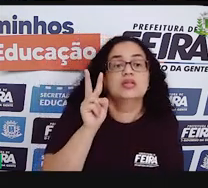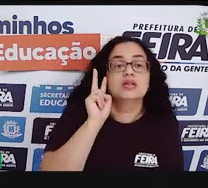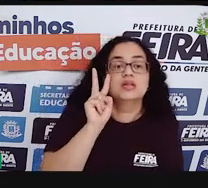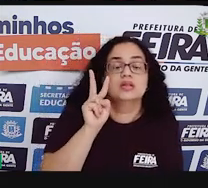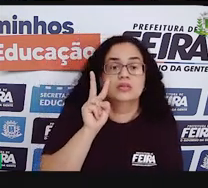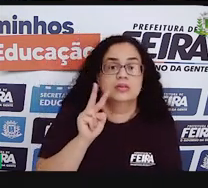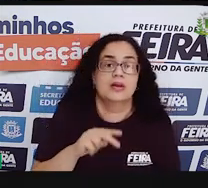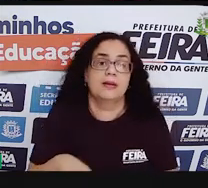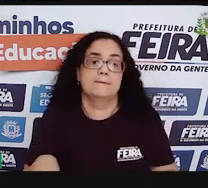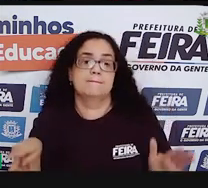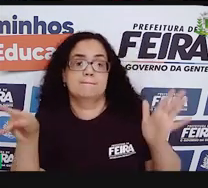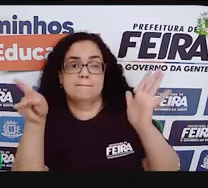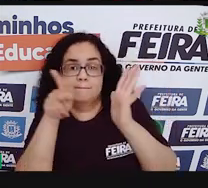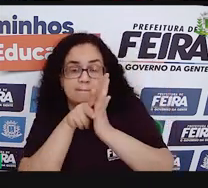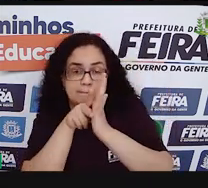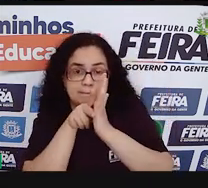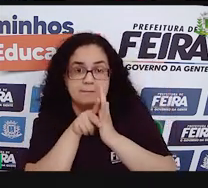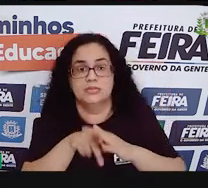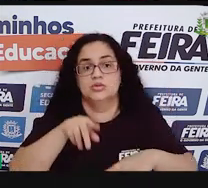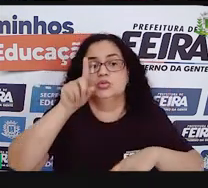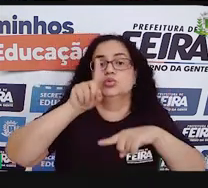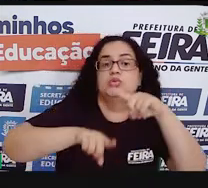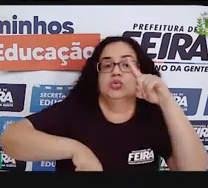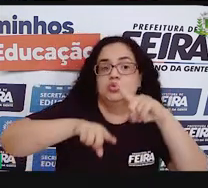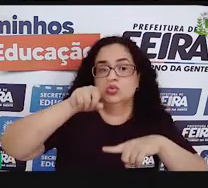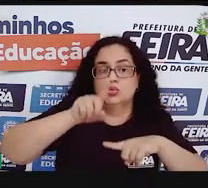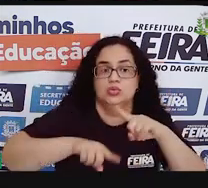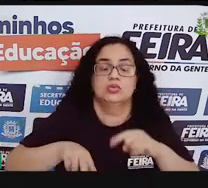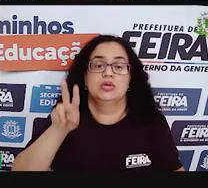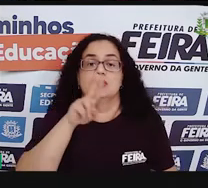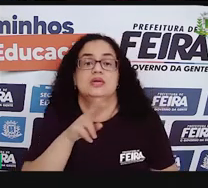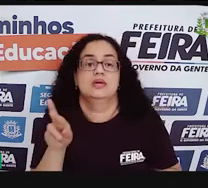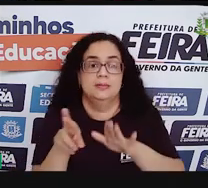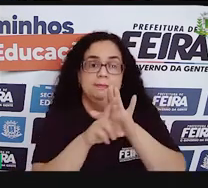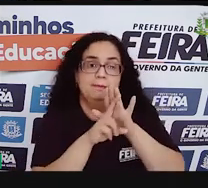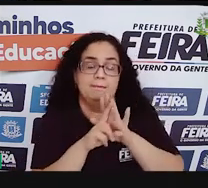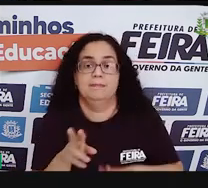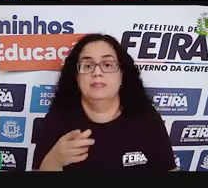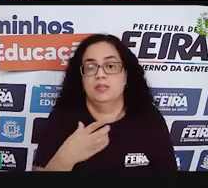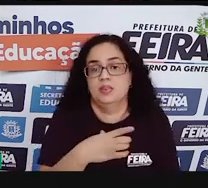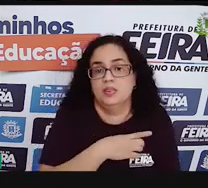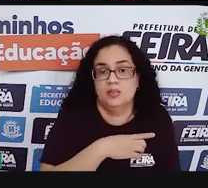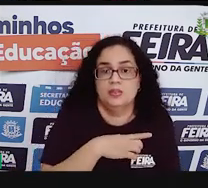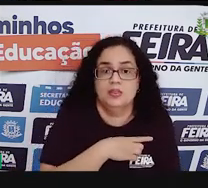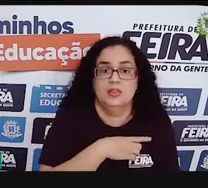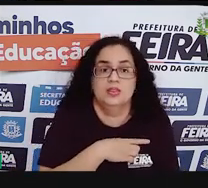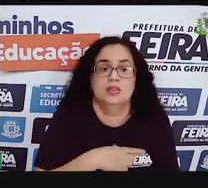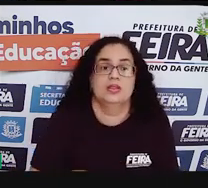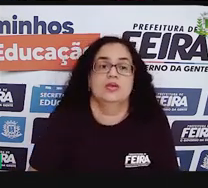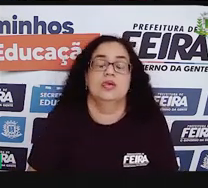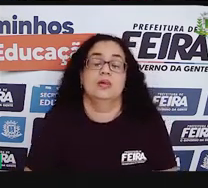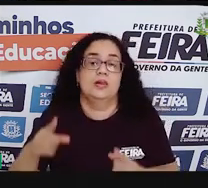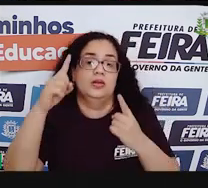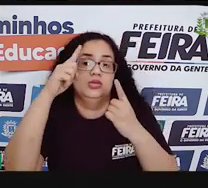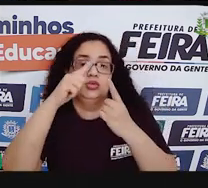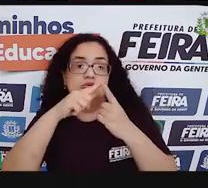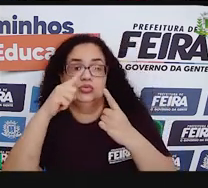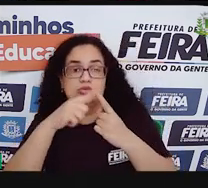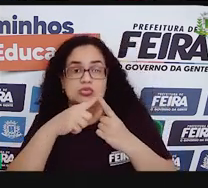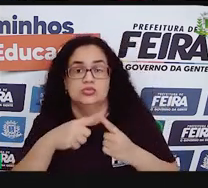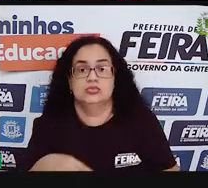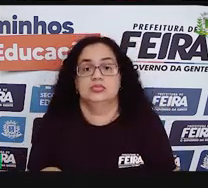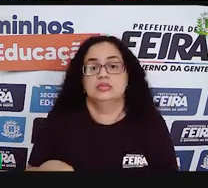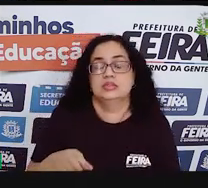das propriedades que os materiais eles podem apresentar. Então, aí tem magnetismo,